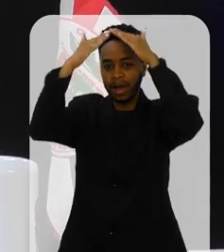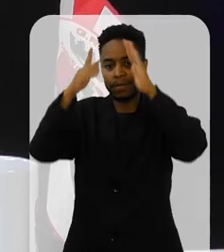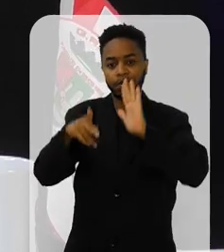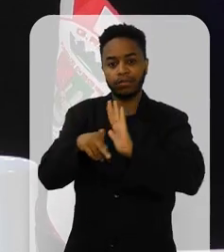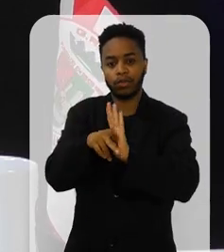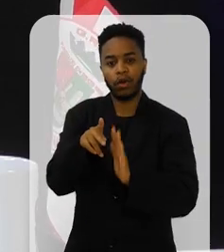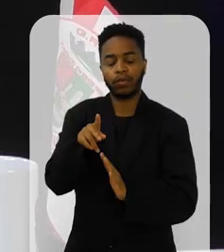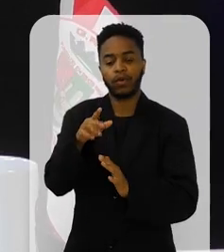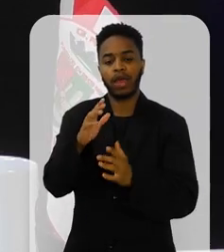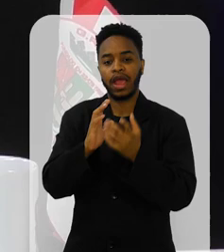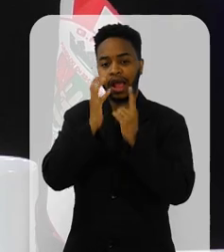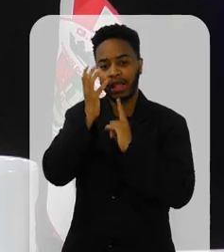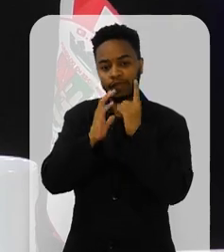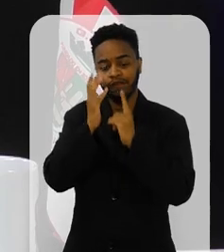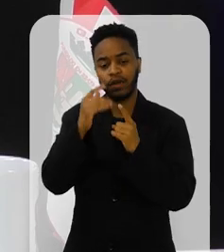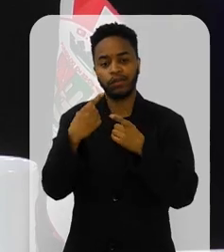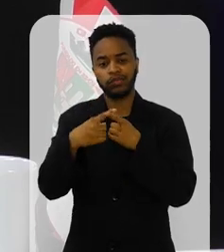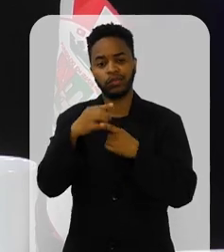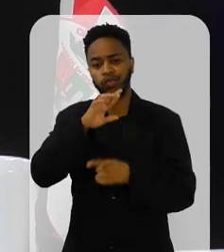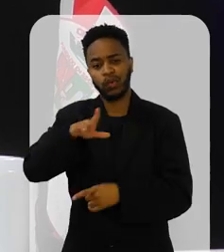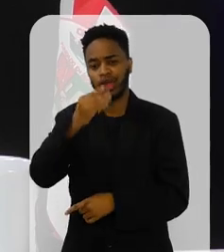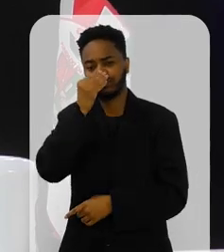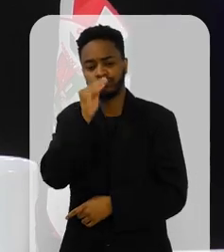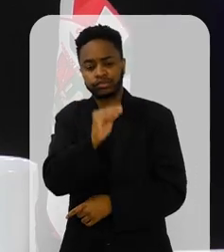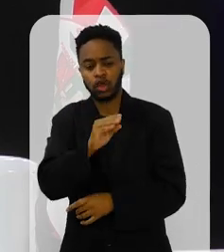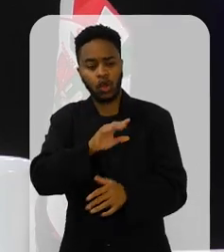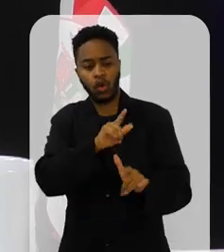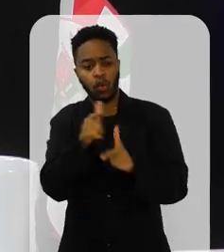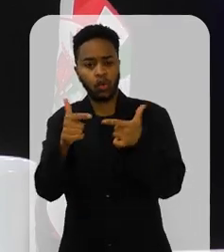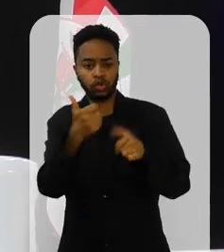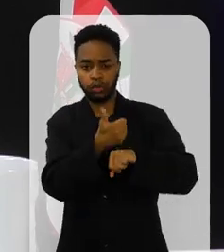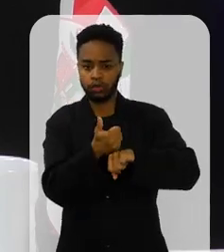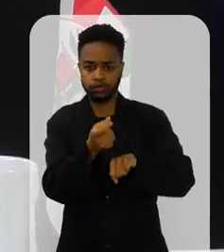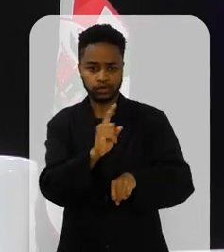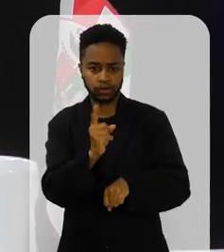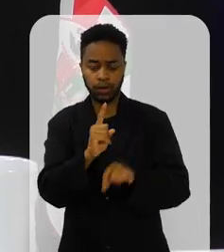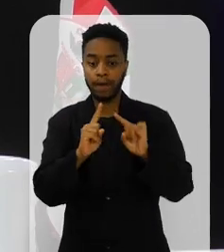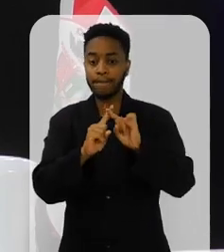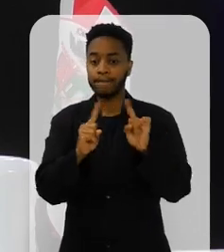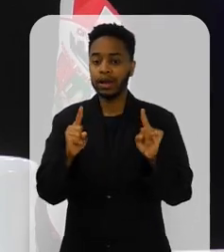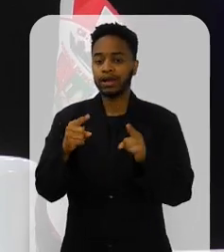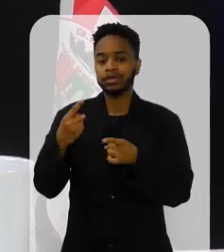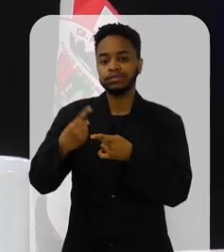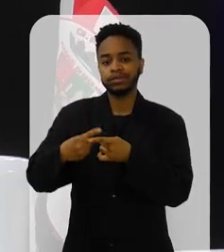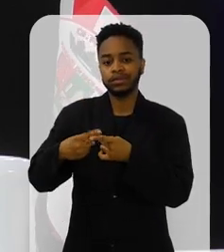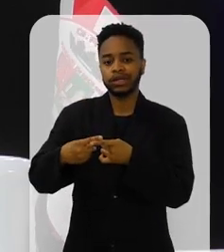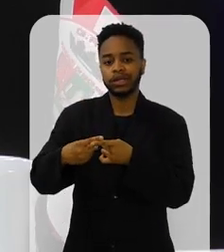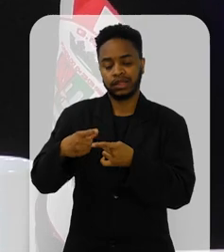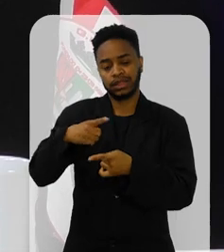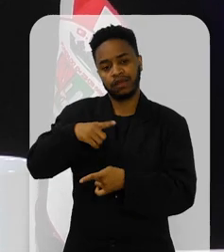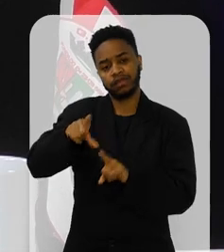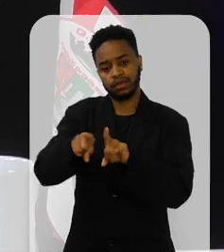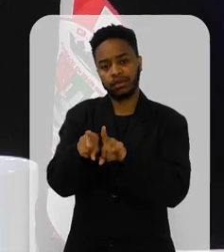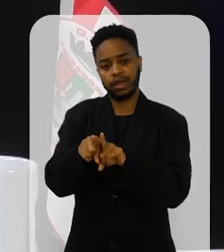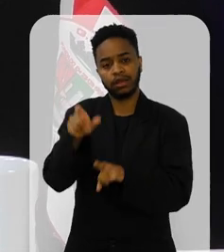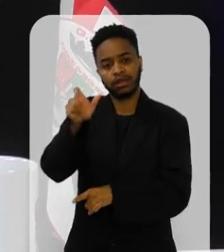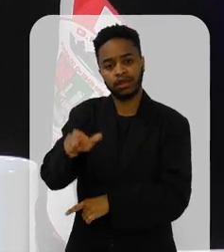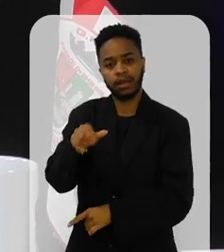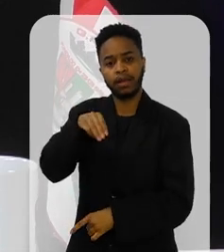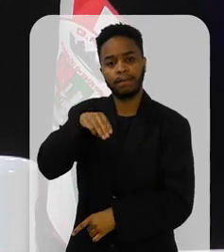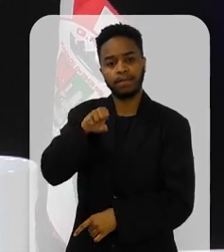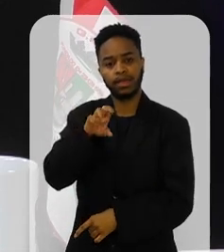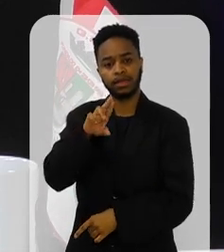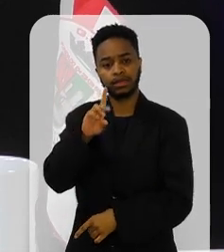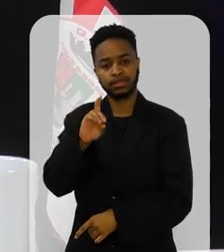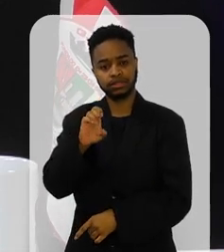verdade. Entendeu? Não desmerecendo todos os carnavalescos, mas como teve a dona Mercedes Batista,